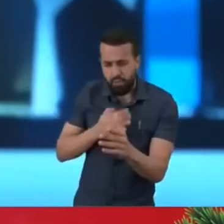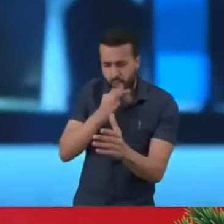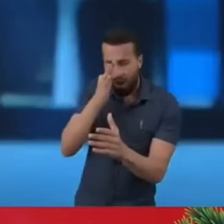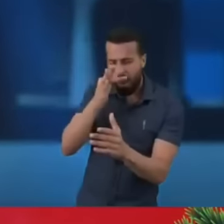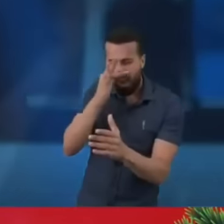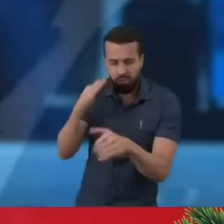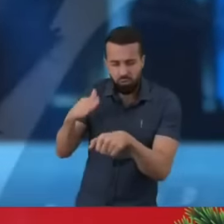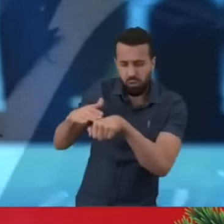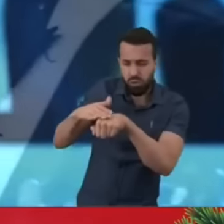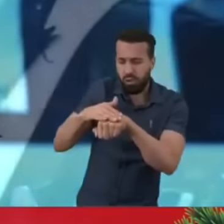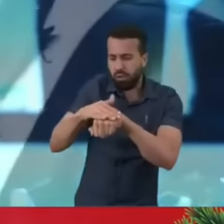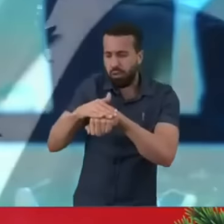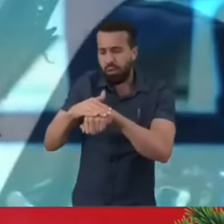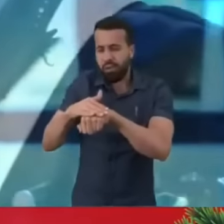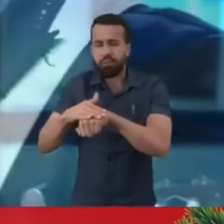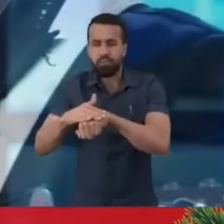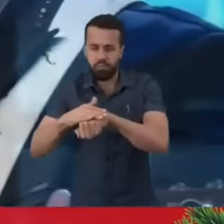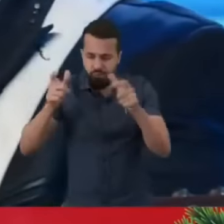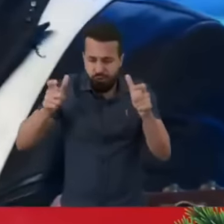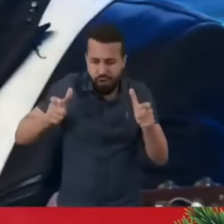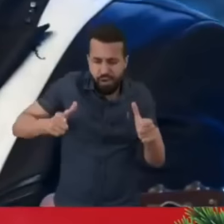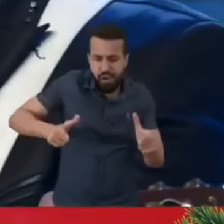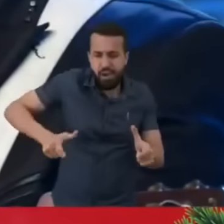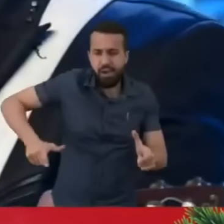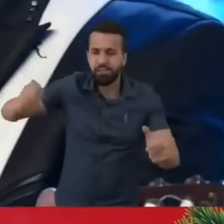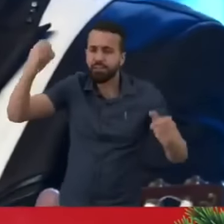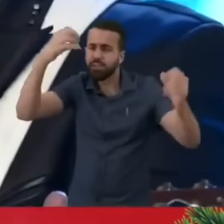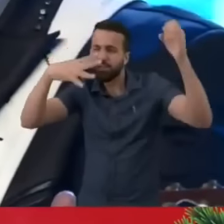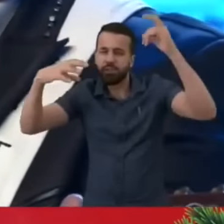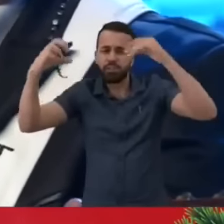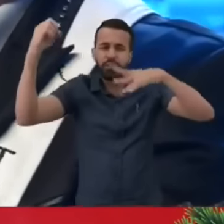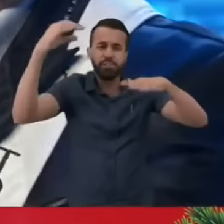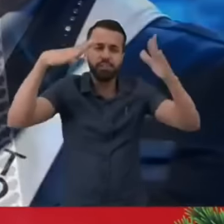A flor da noite da boate azul.